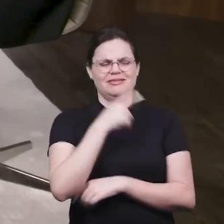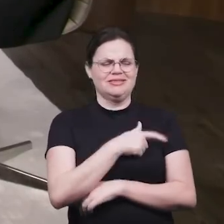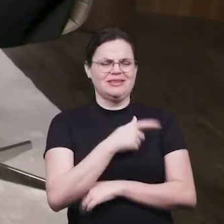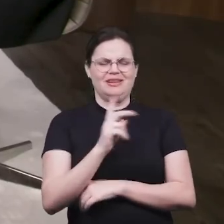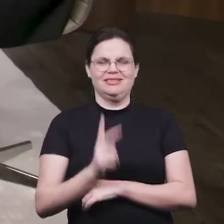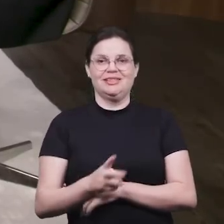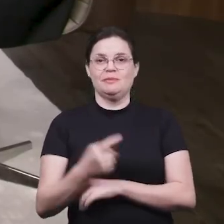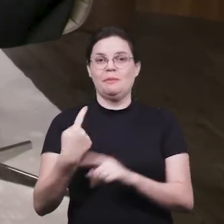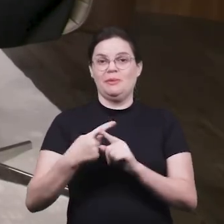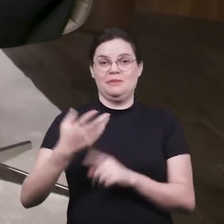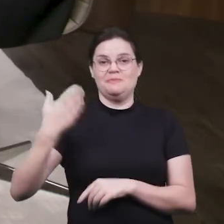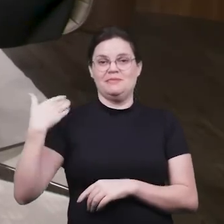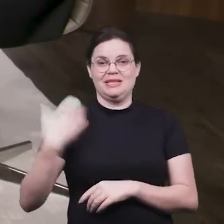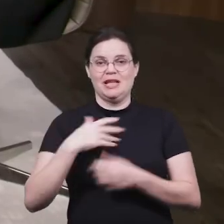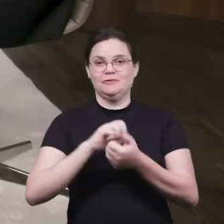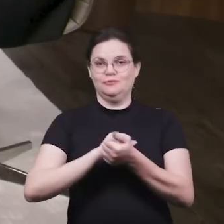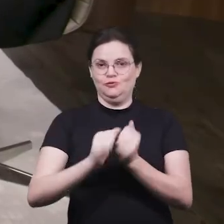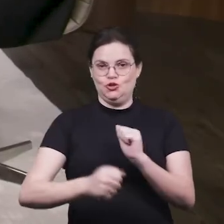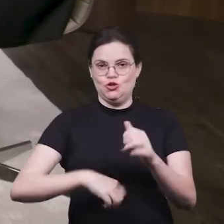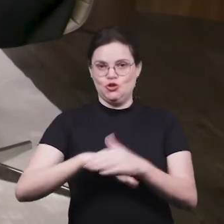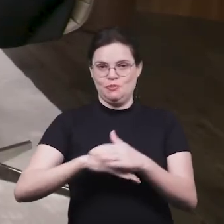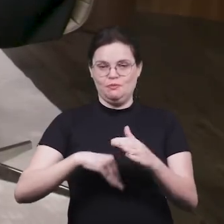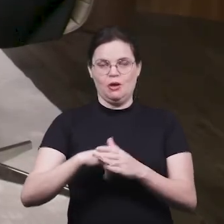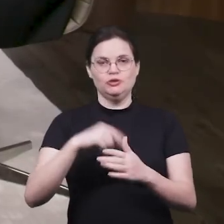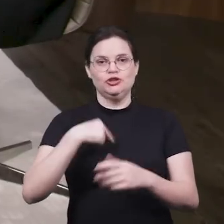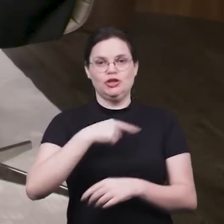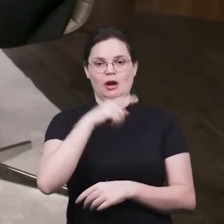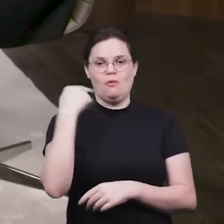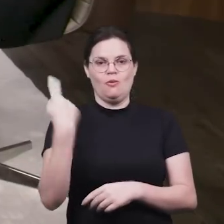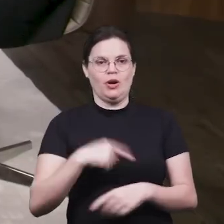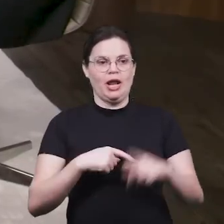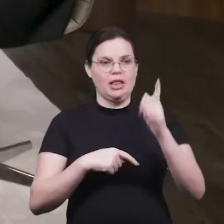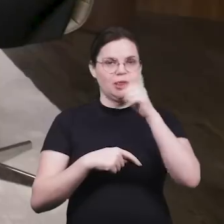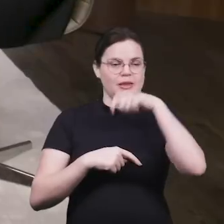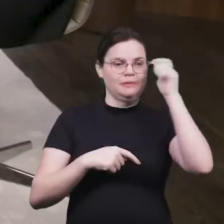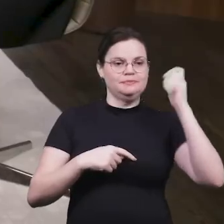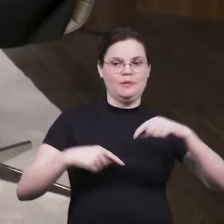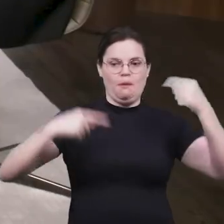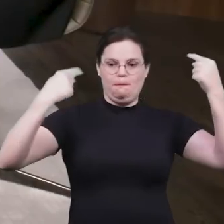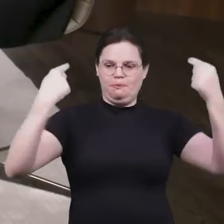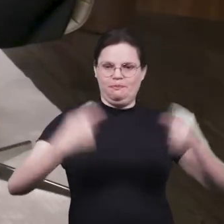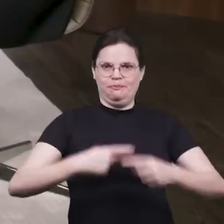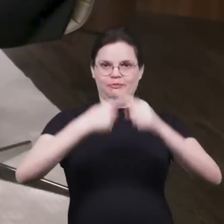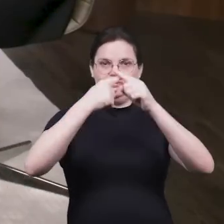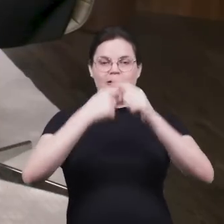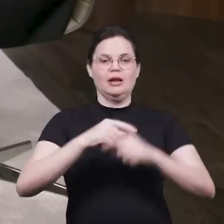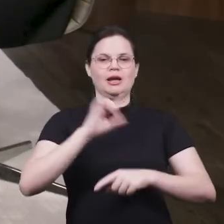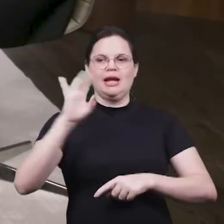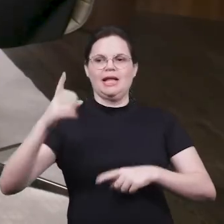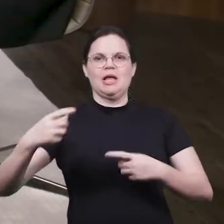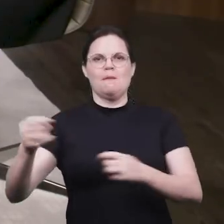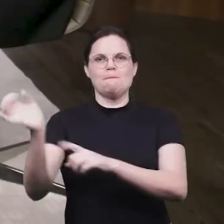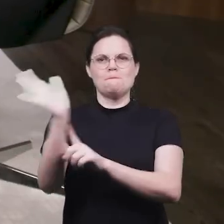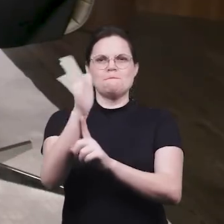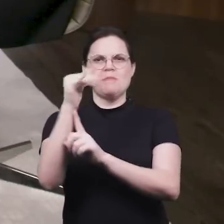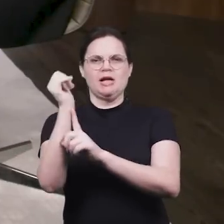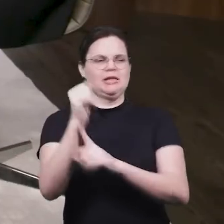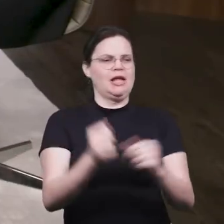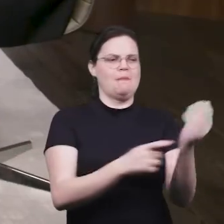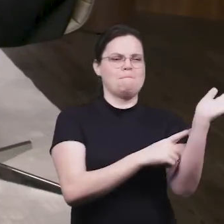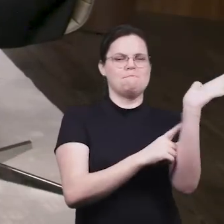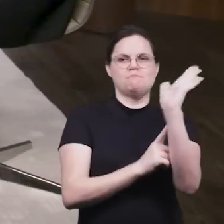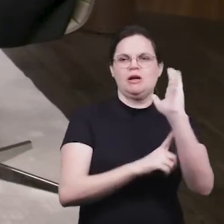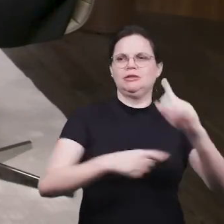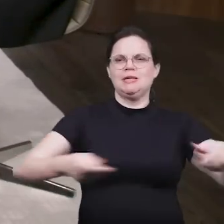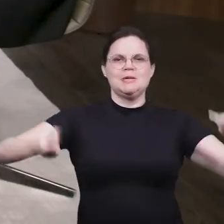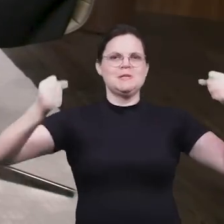era naquela época jogando Ucrânia contra a Rússia no futebol, alguma coisa. Cada um pegava a bandeira do seu país e a